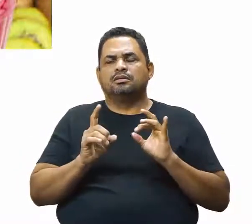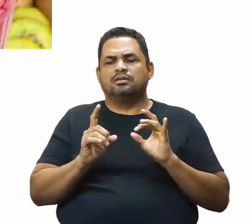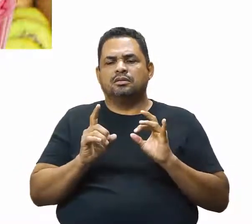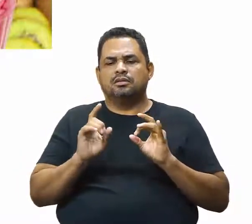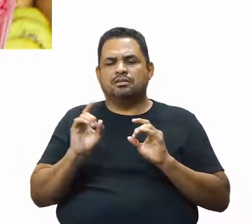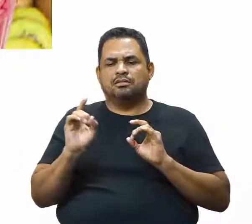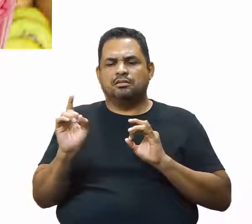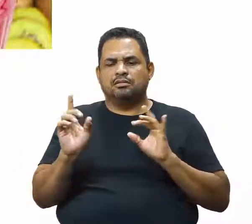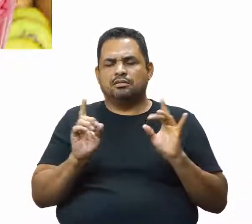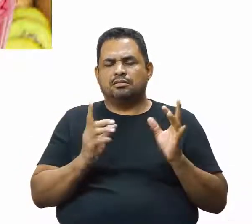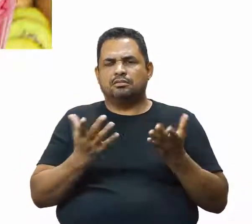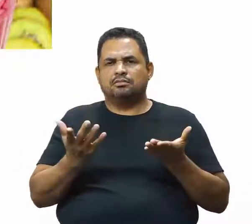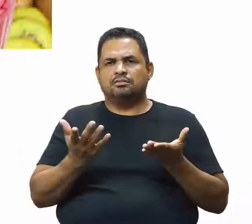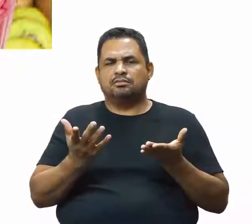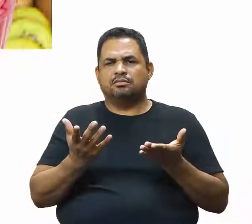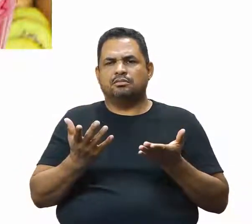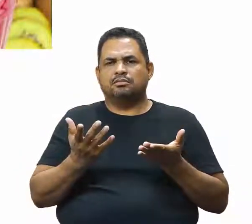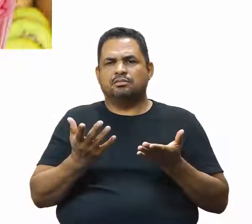cada